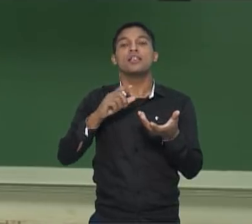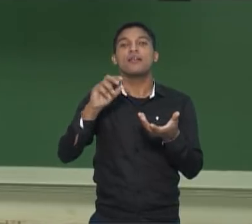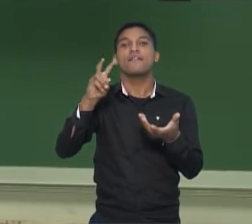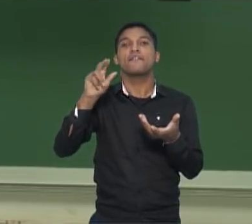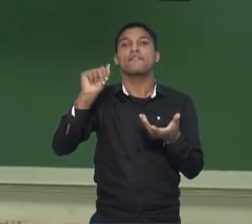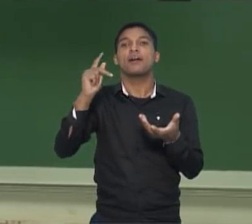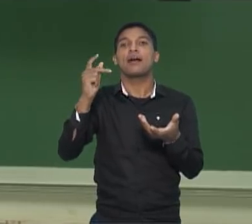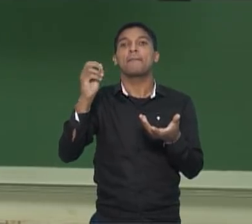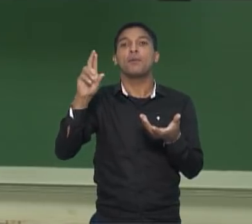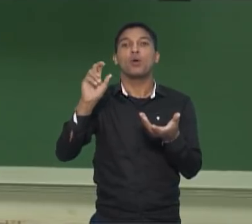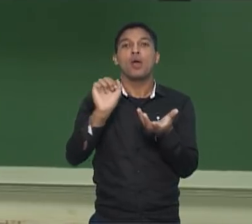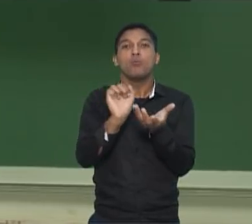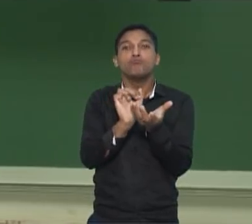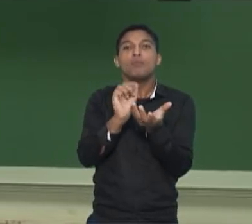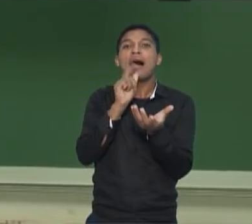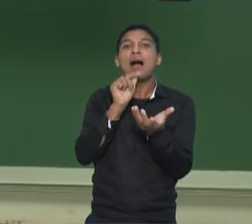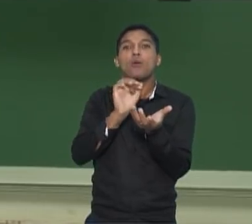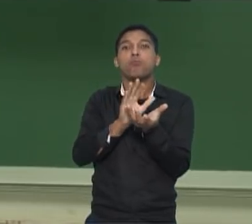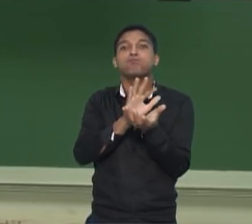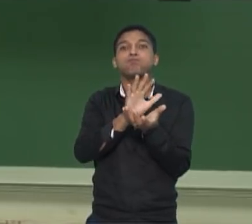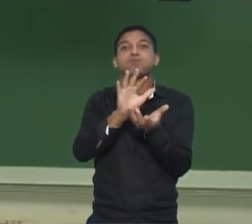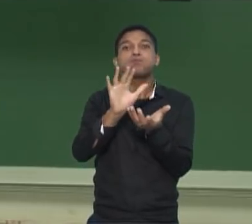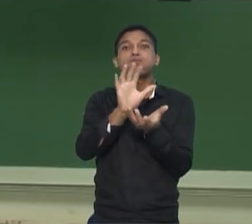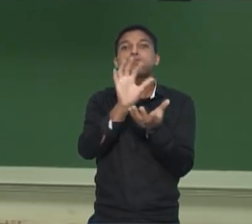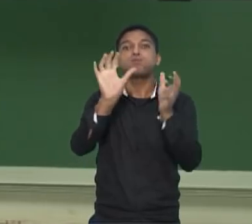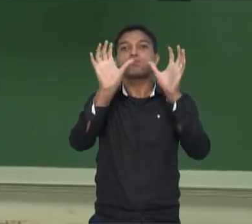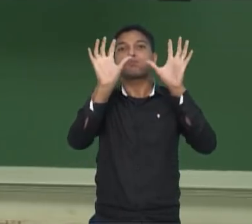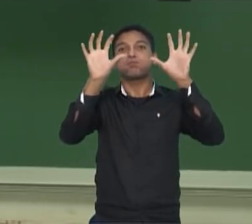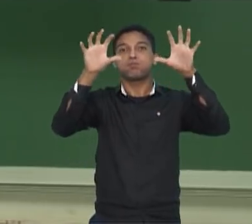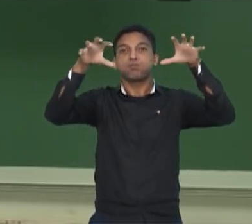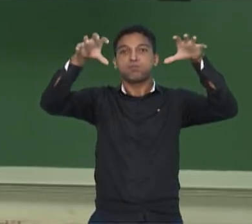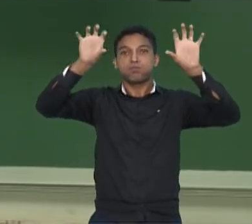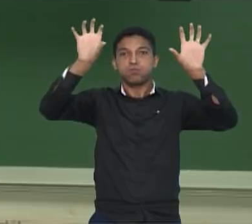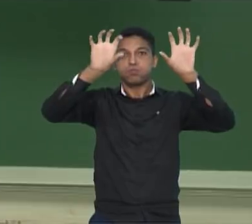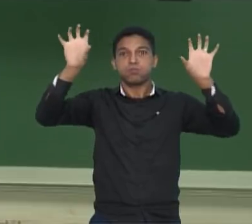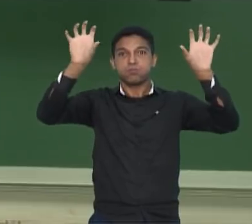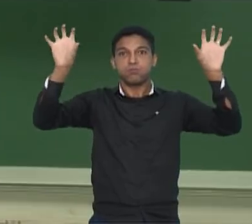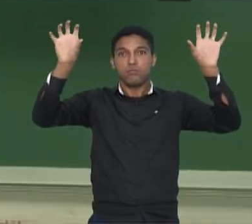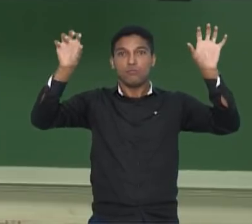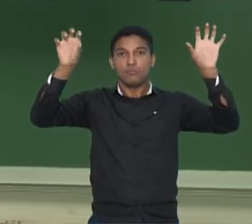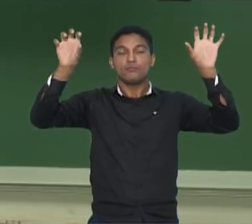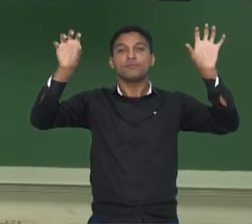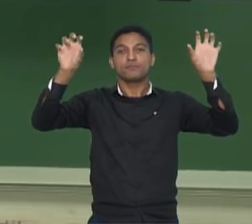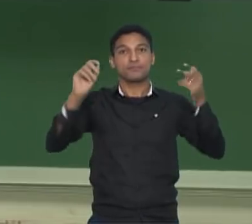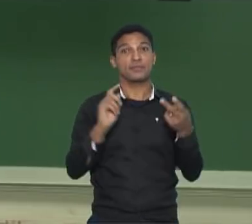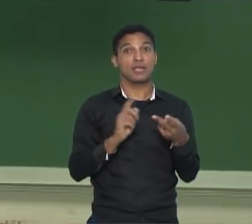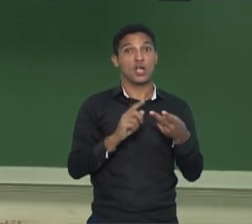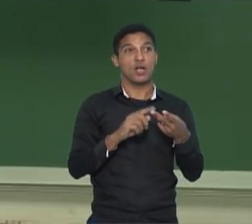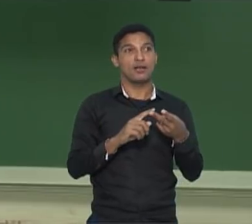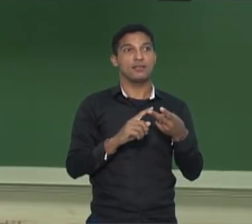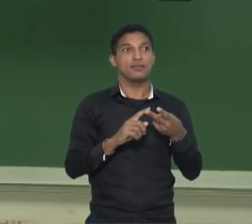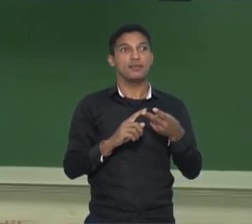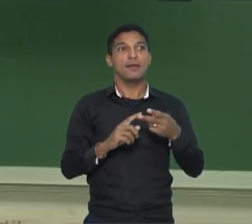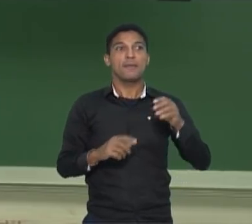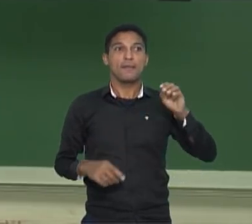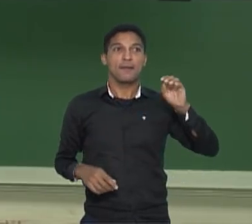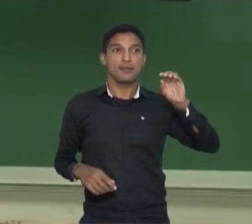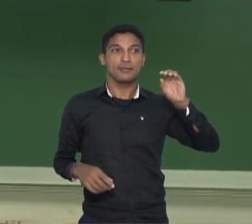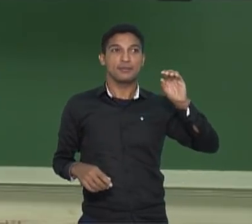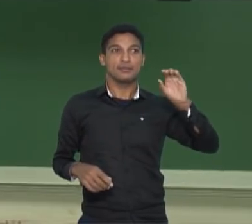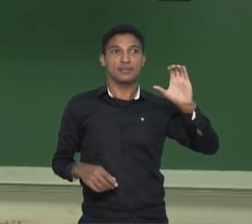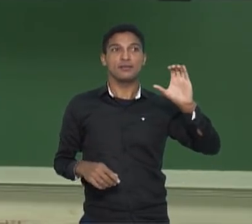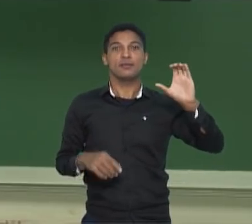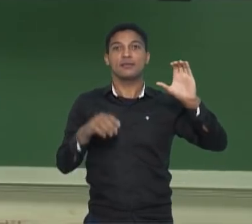as nuvens. A fase C, evaporação. Opa, é a transformação do vapor de